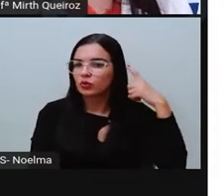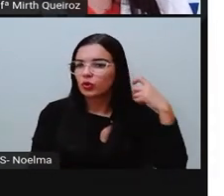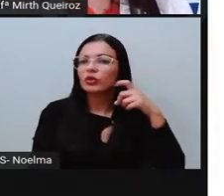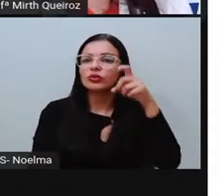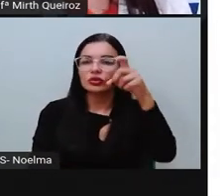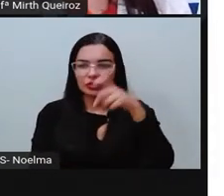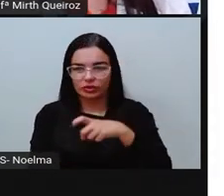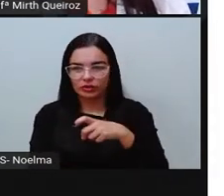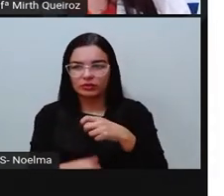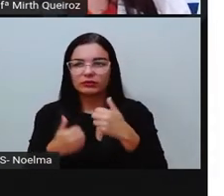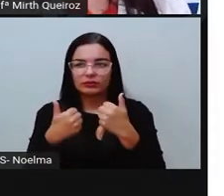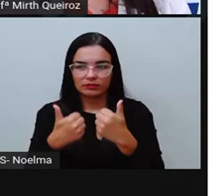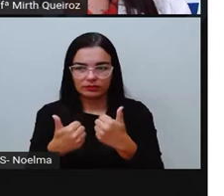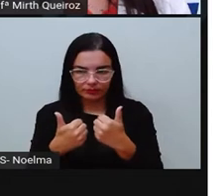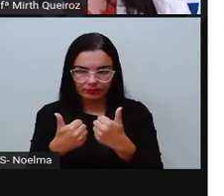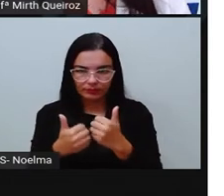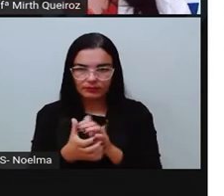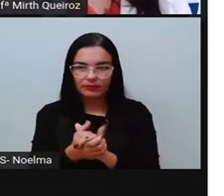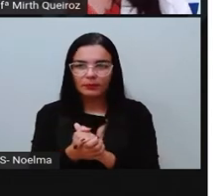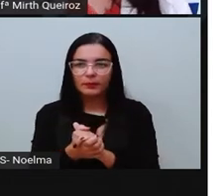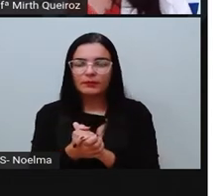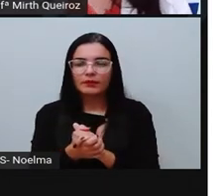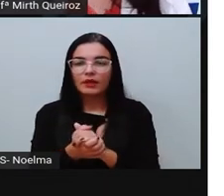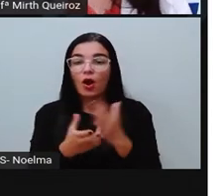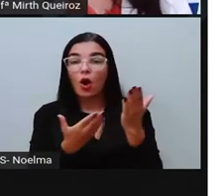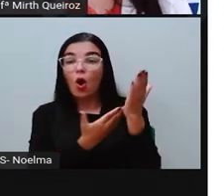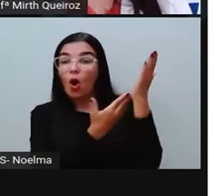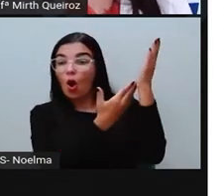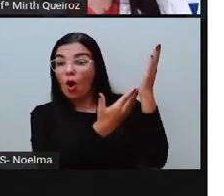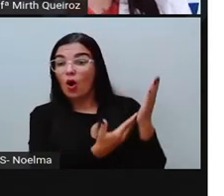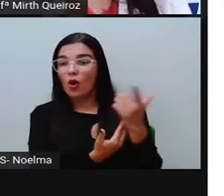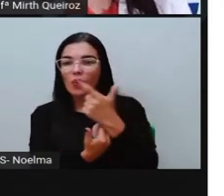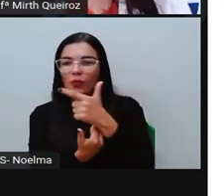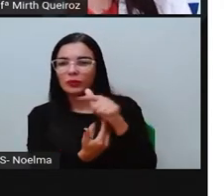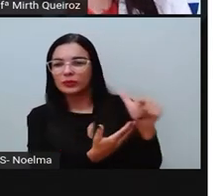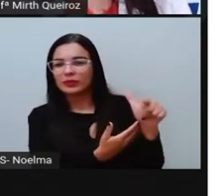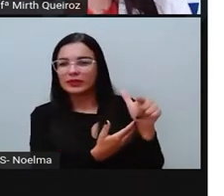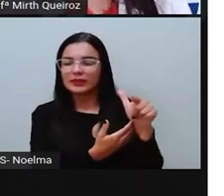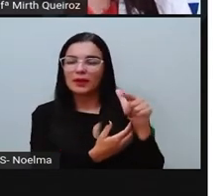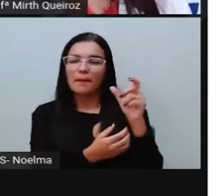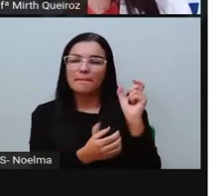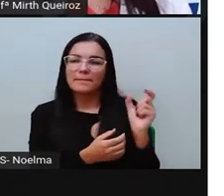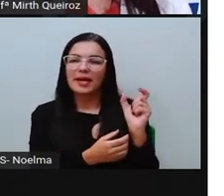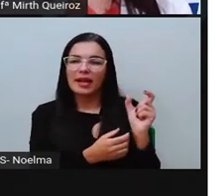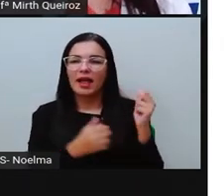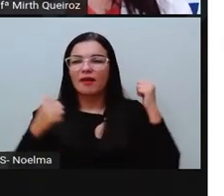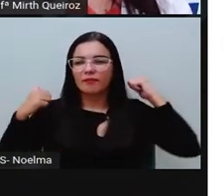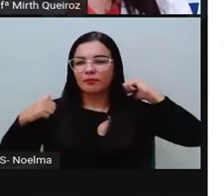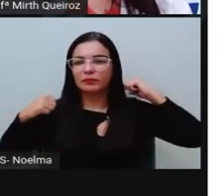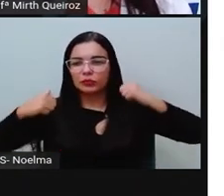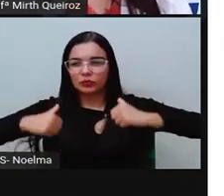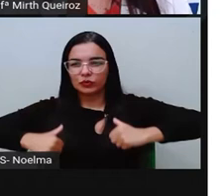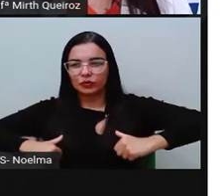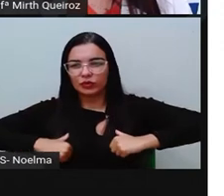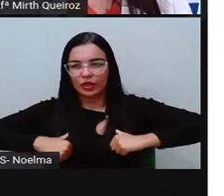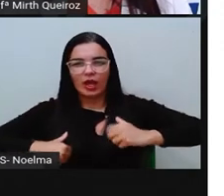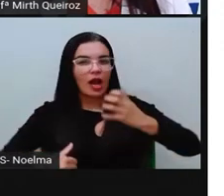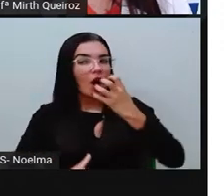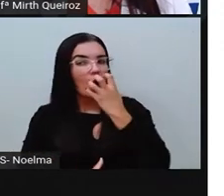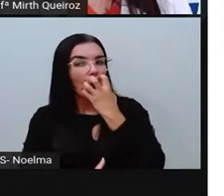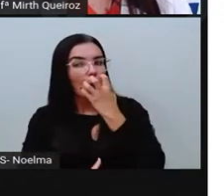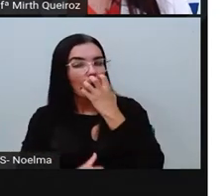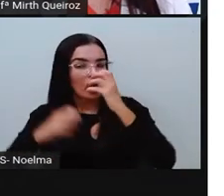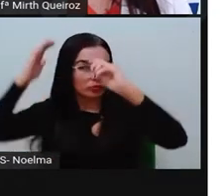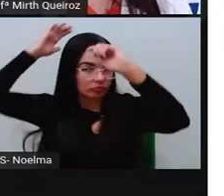X. Olha outras palavras aqui. Mochila, chapéu, cachorro. Olha aí o